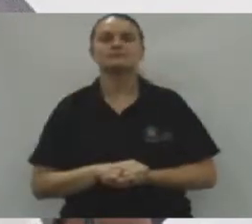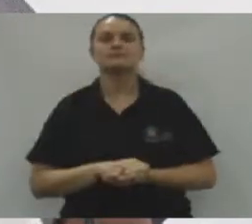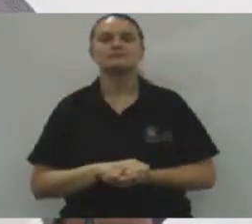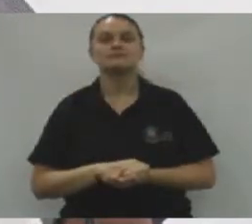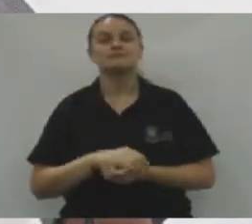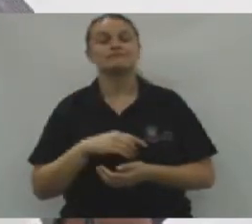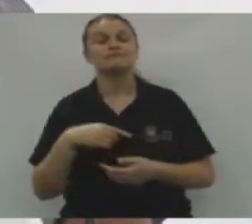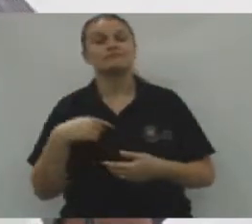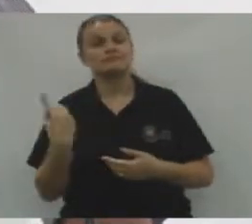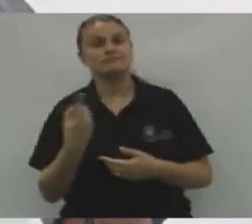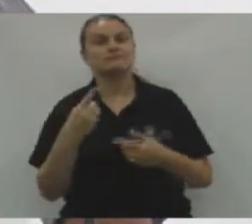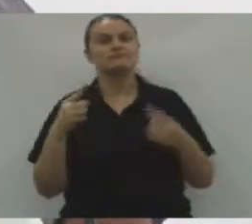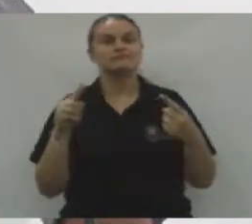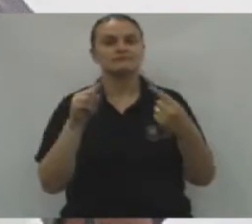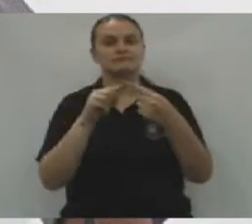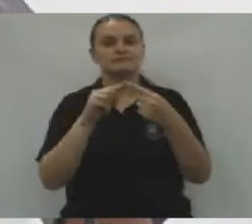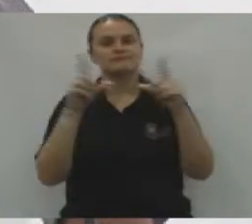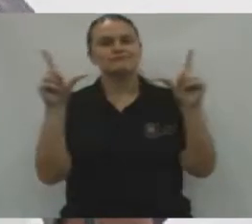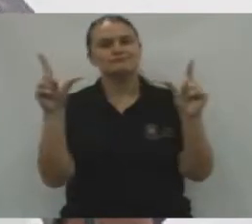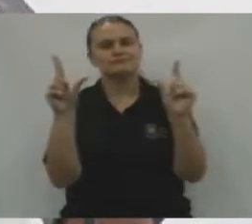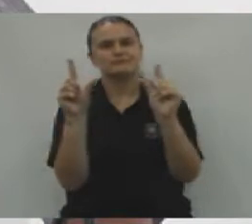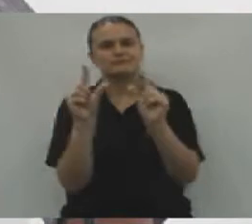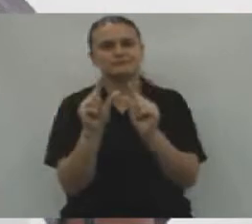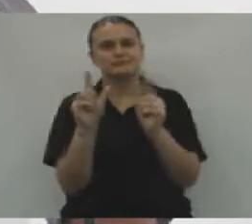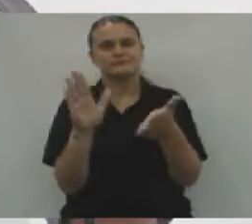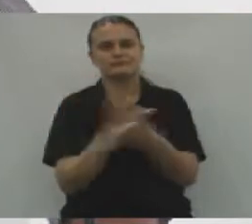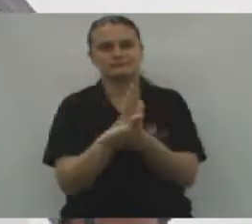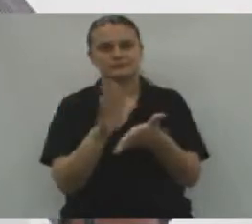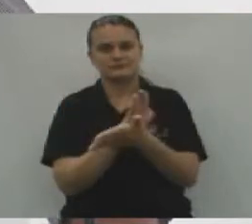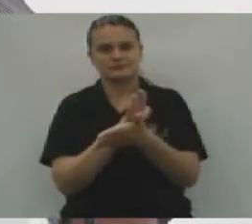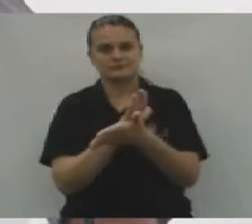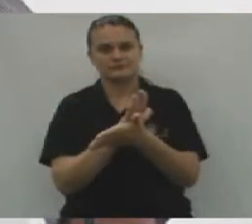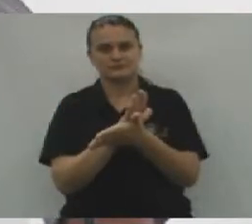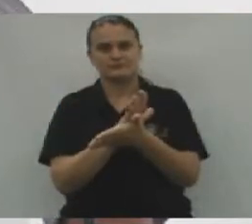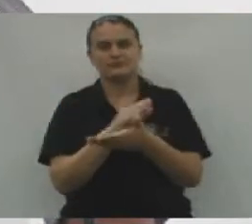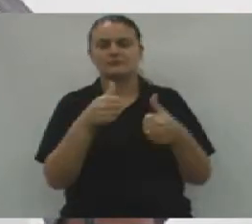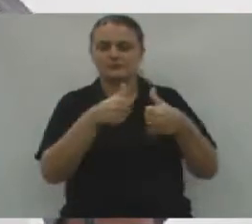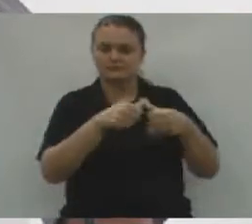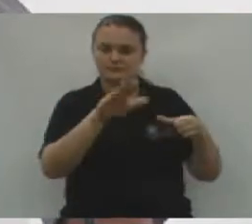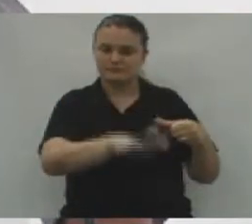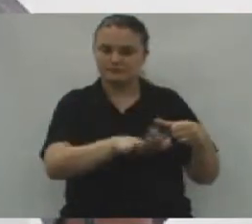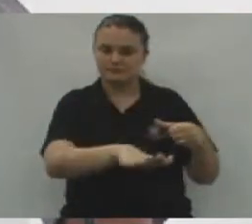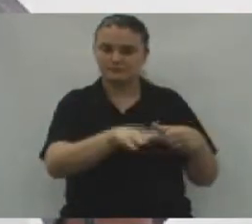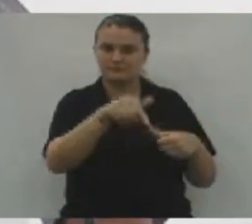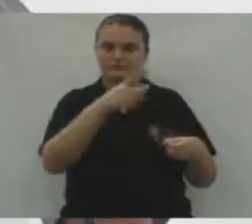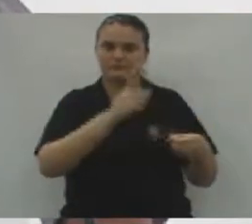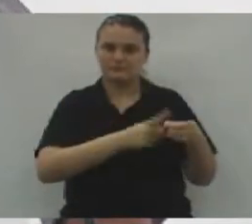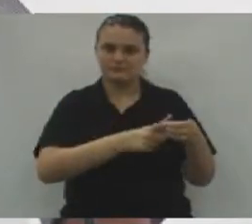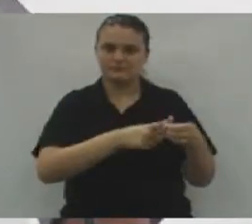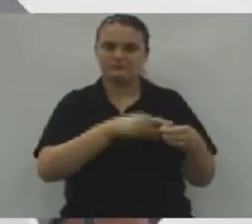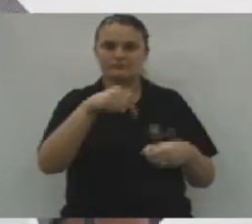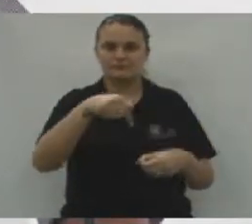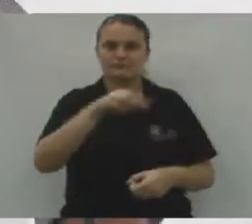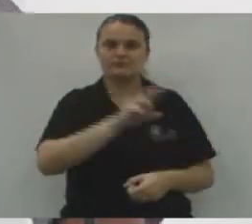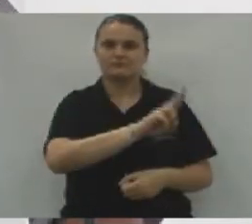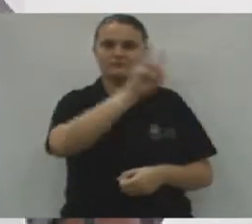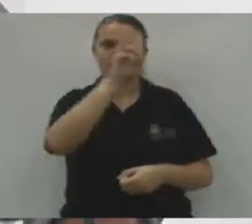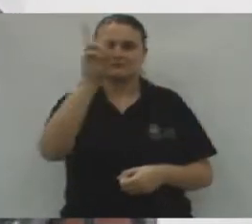o nosso intuito é fazer com que parte desse dinheiro, pelo menos, permaneça na nossa região. Né? E União da Vitória,